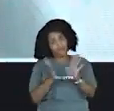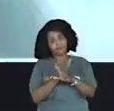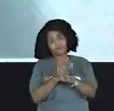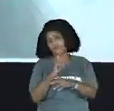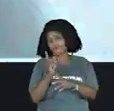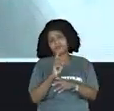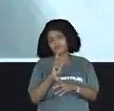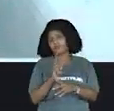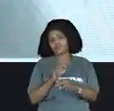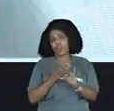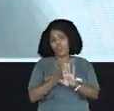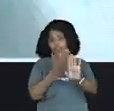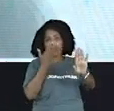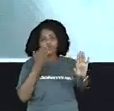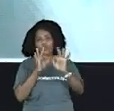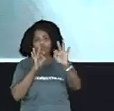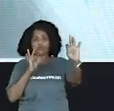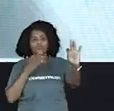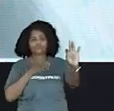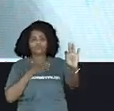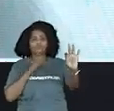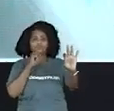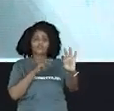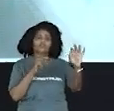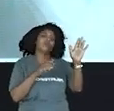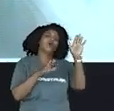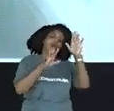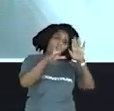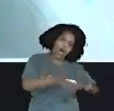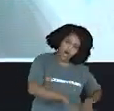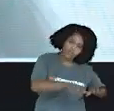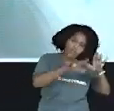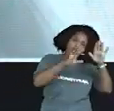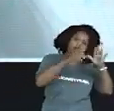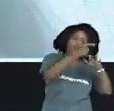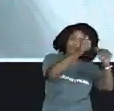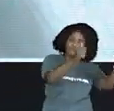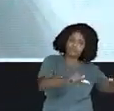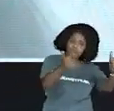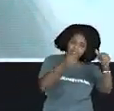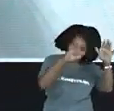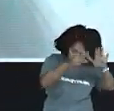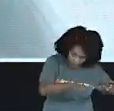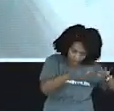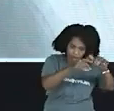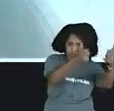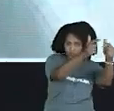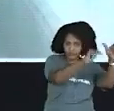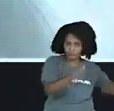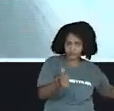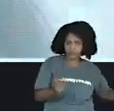vocês vão só ficar distante de mim vocês vão adorar outros deuses e quando vocês estiverem adorando dos Deuses